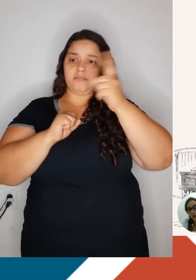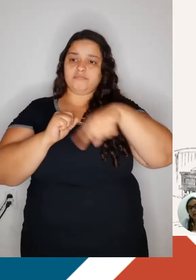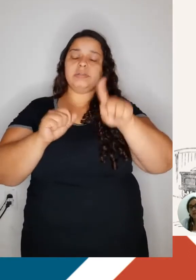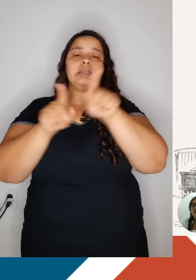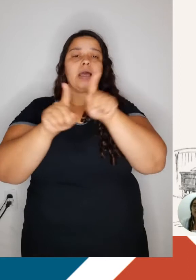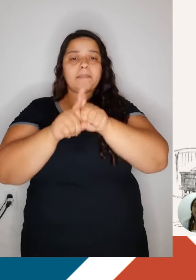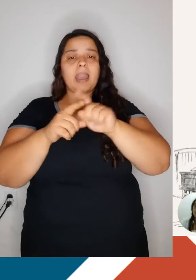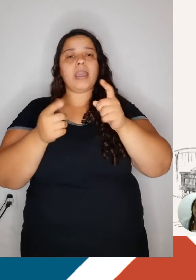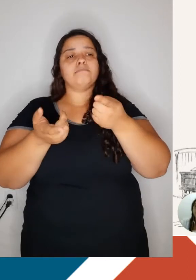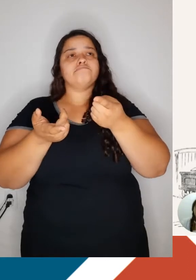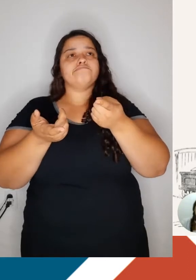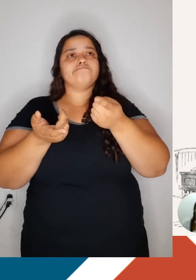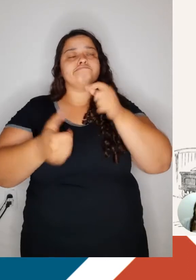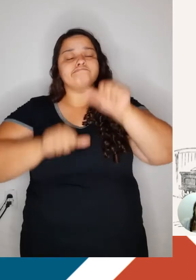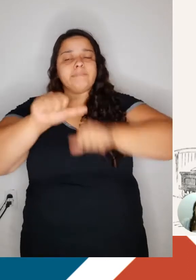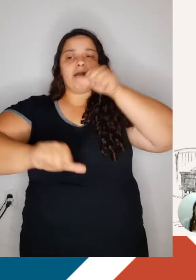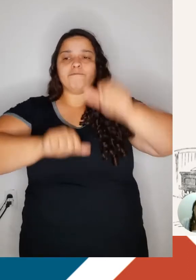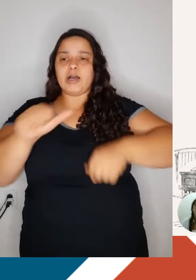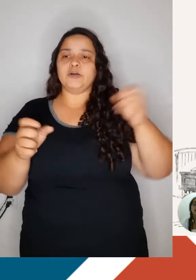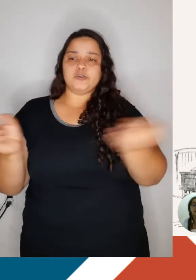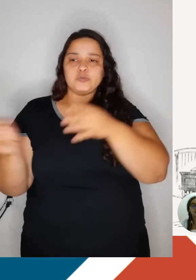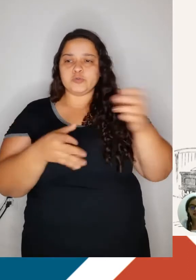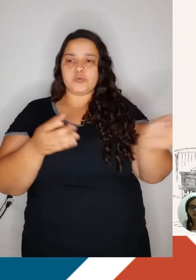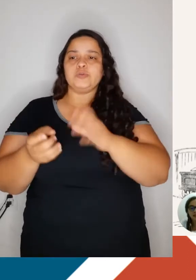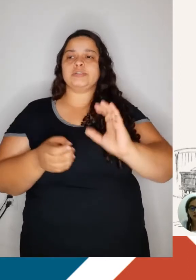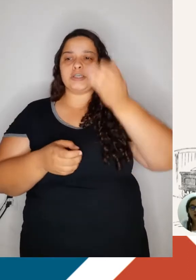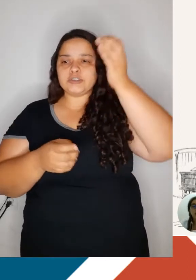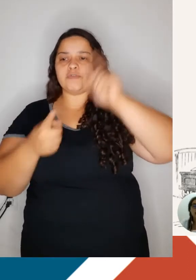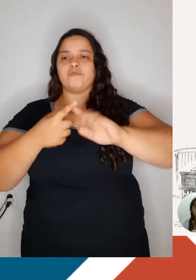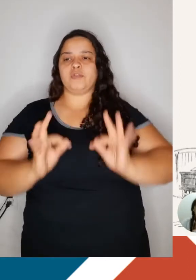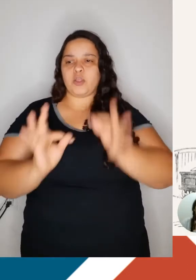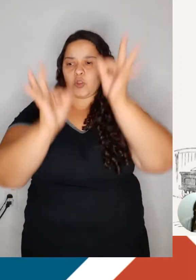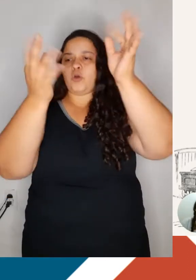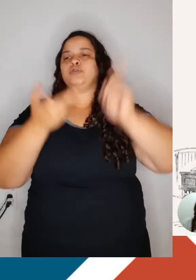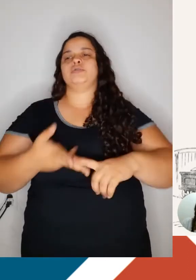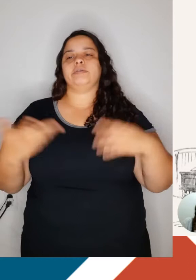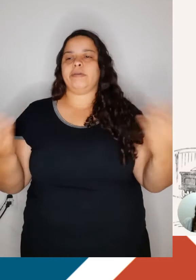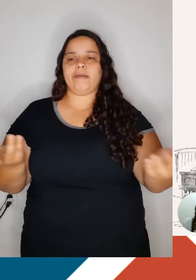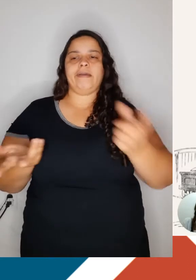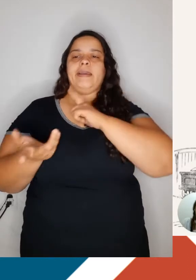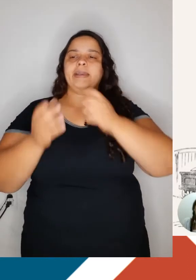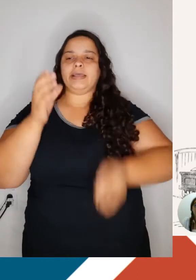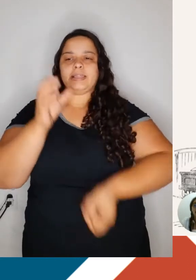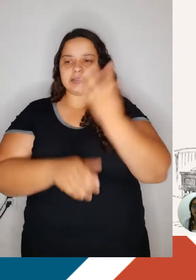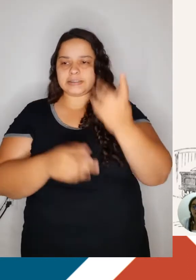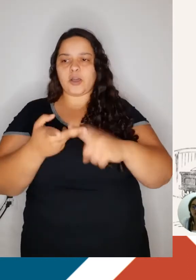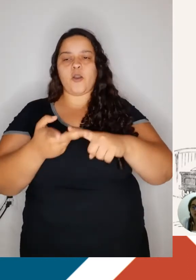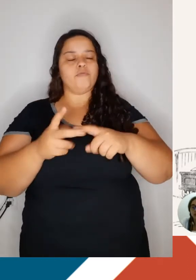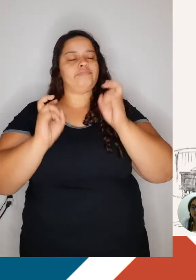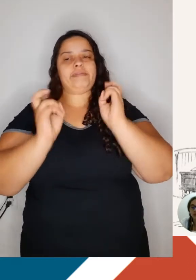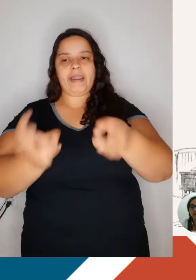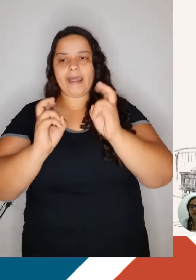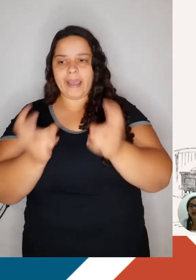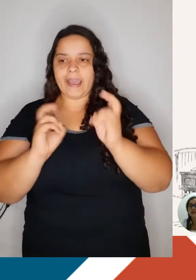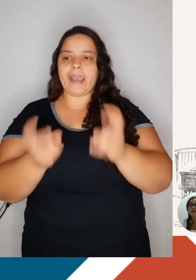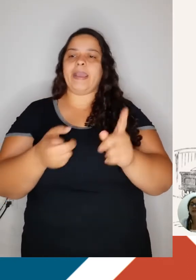industrial e os avanços científicos e tecnológicos, como a eletrificação, o crescimento de atividades industriais, a criação de